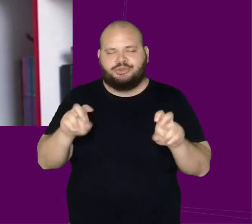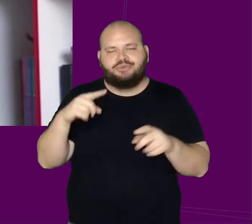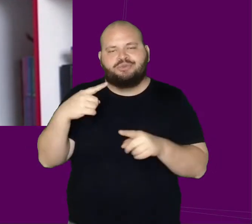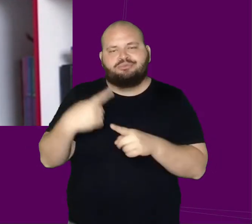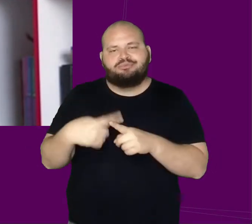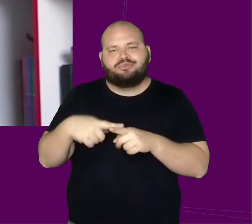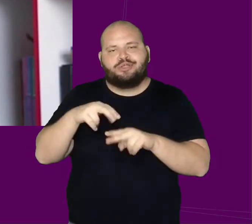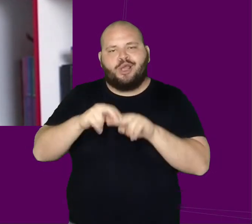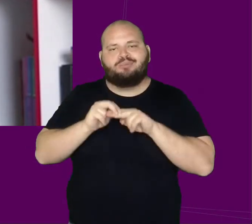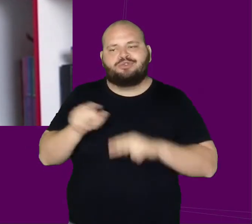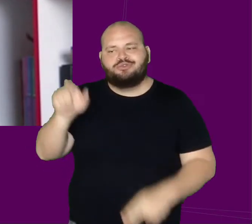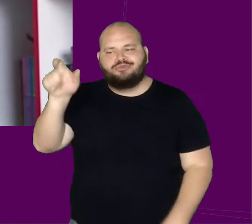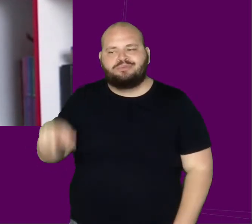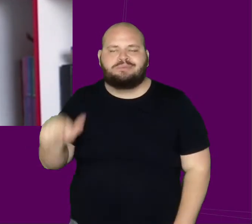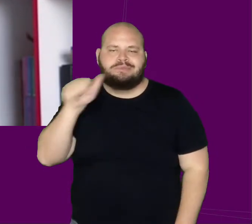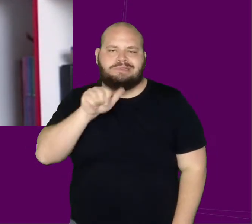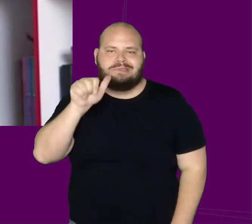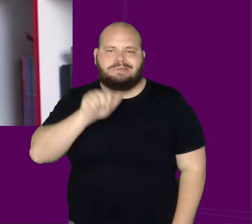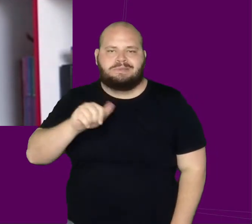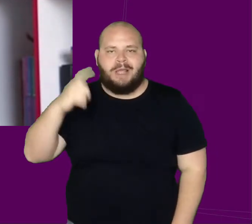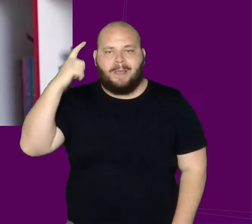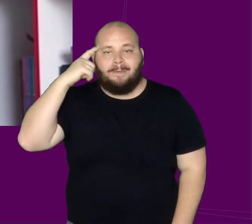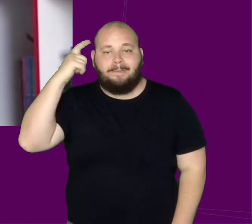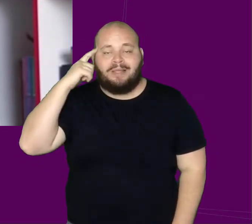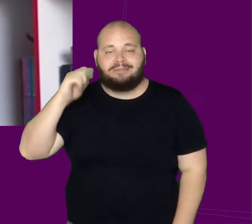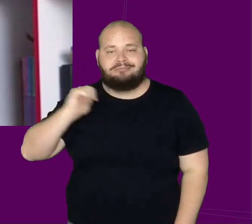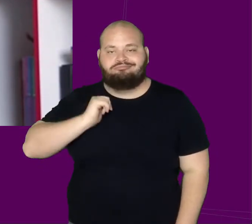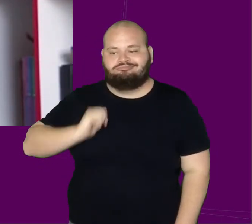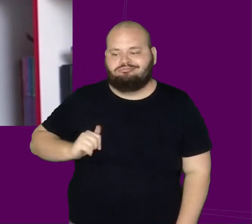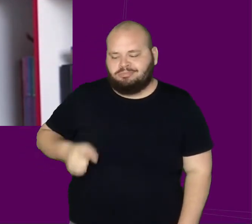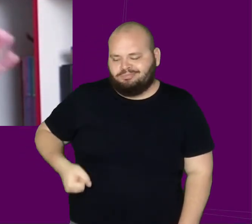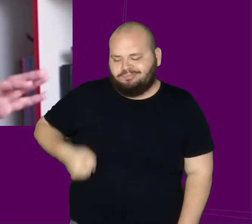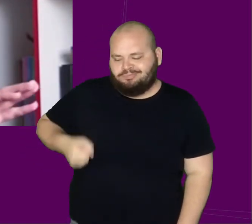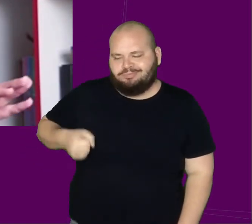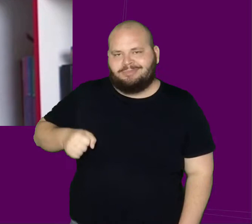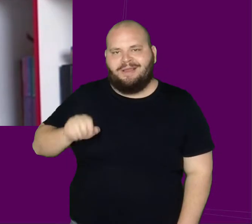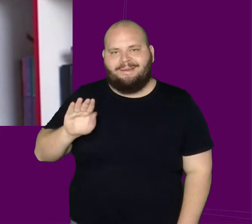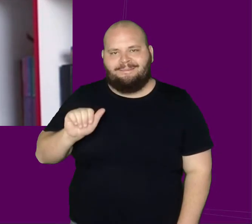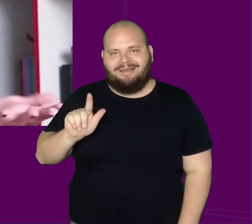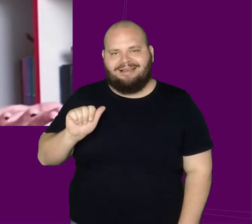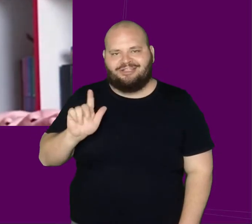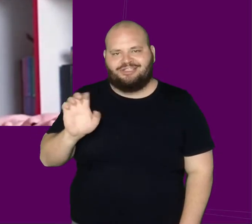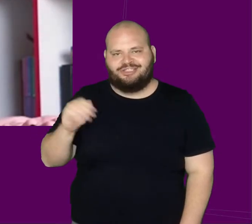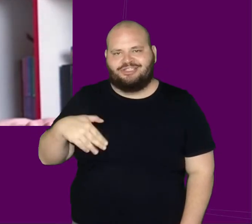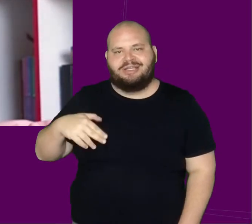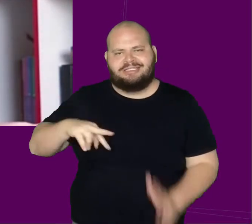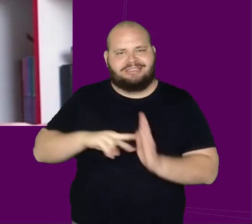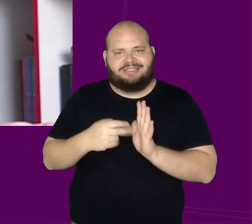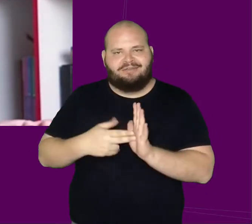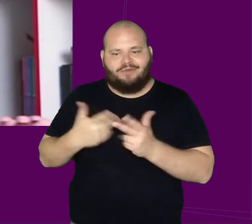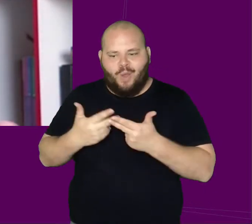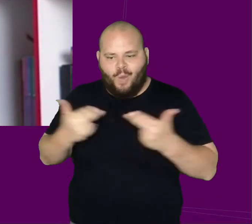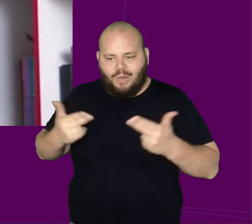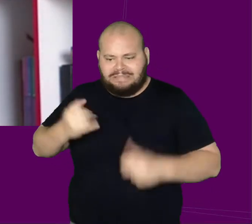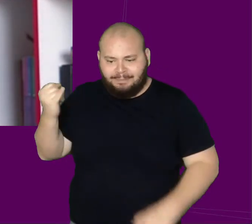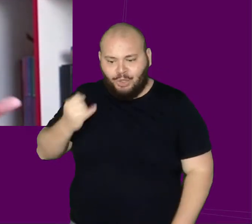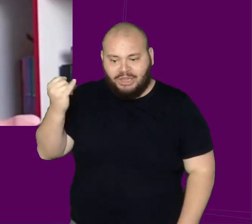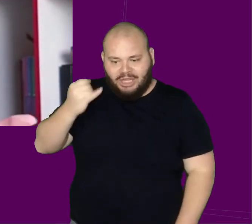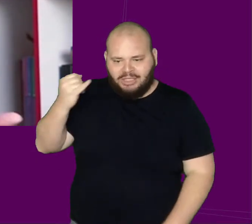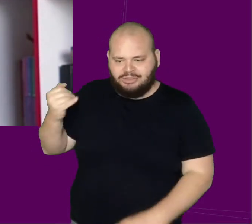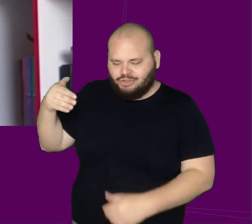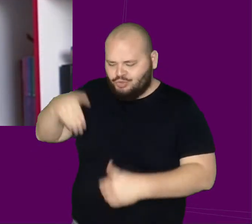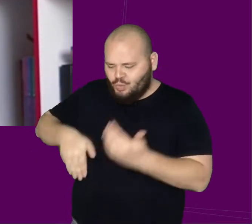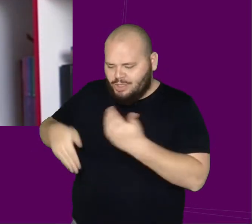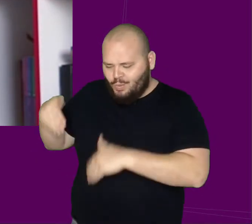que bagagem é aquilo que a gente carrega numa viagem que é o mais essencial. A gente só leva uma viagem uma coisa que a gente precisa